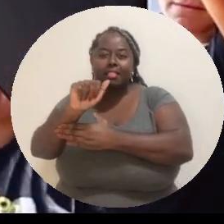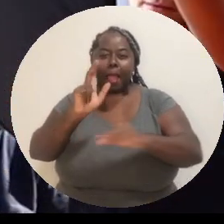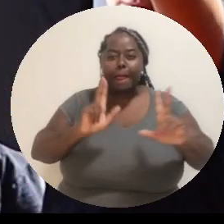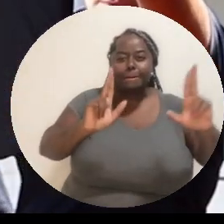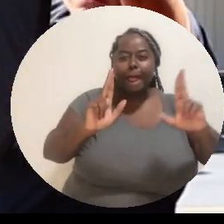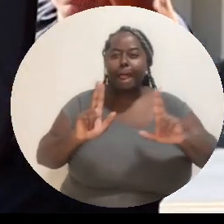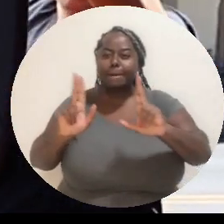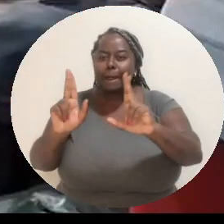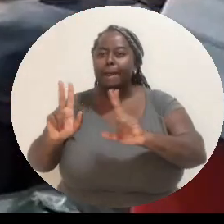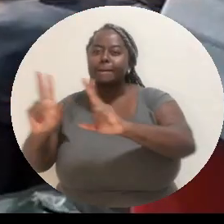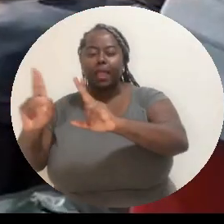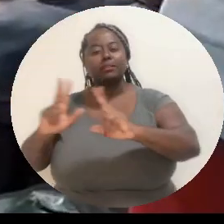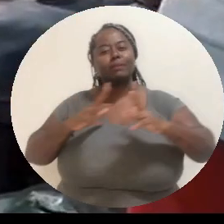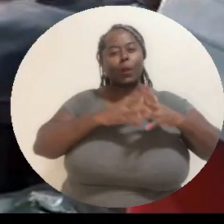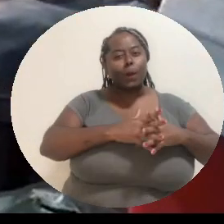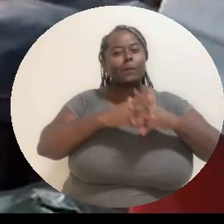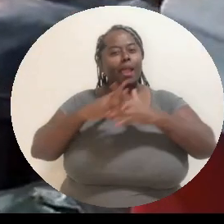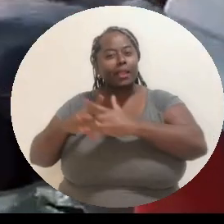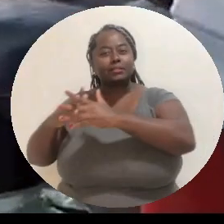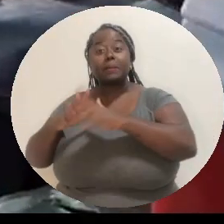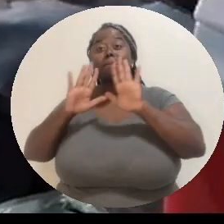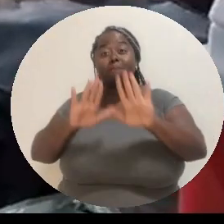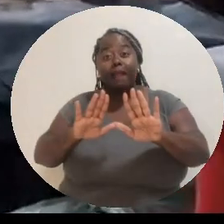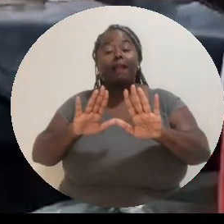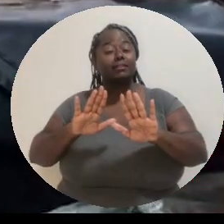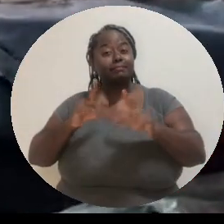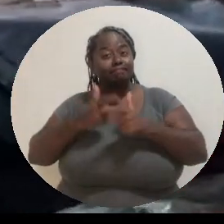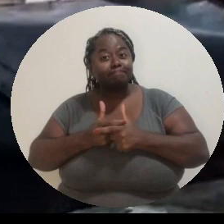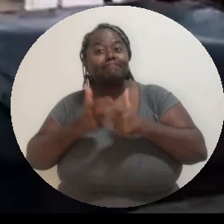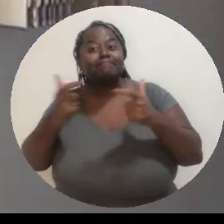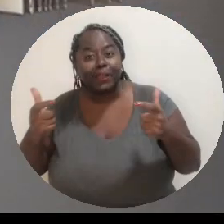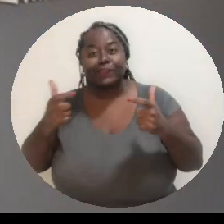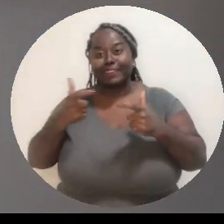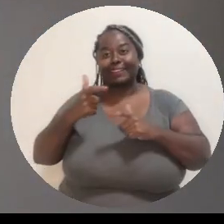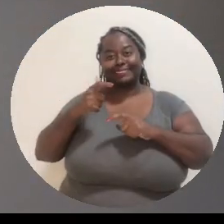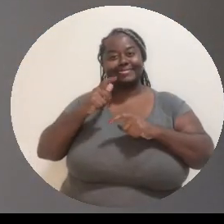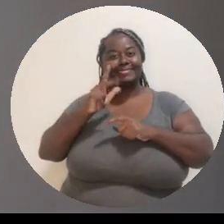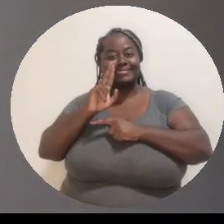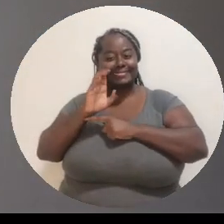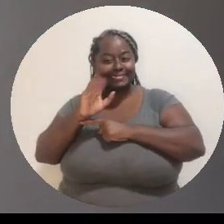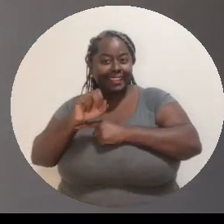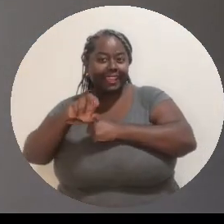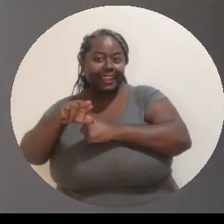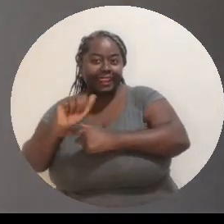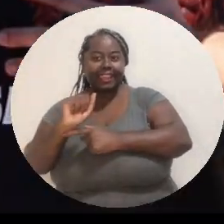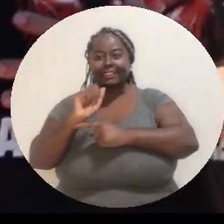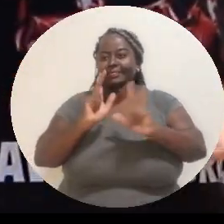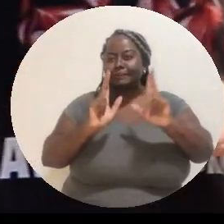forma complexo. E o interessante é que boa parte das cenas, na realidade a maioria delas,